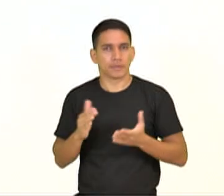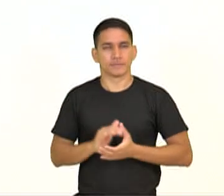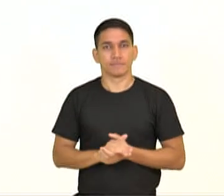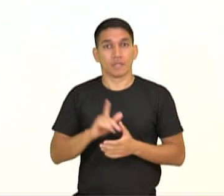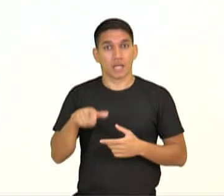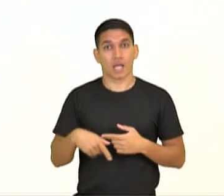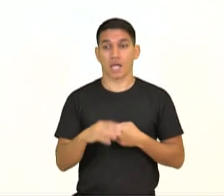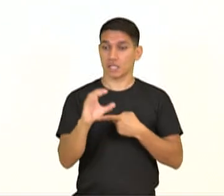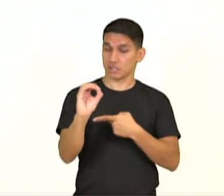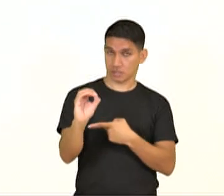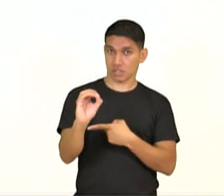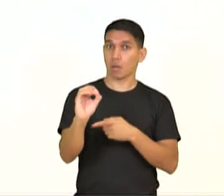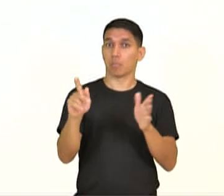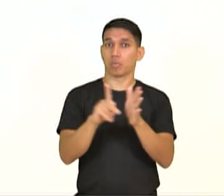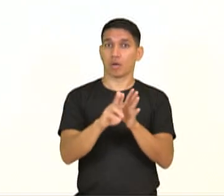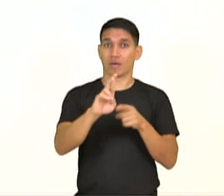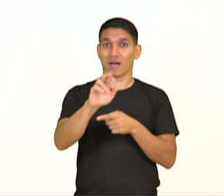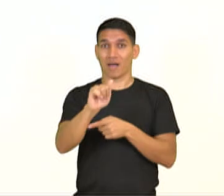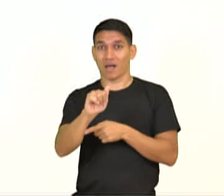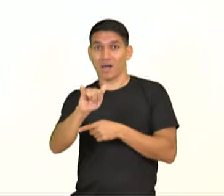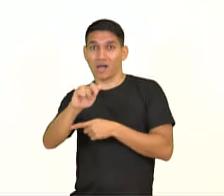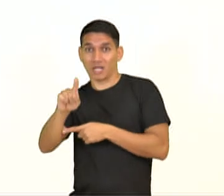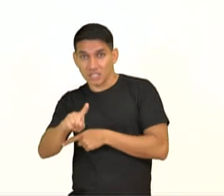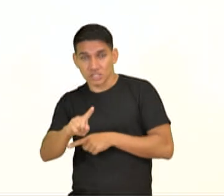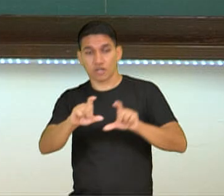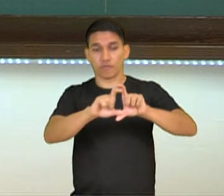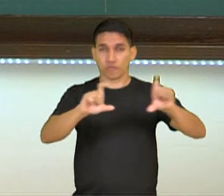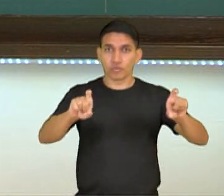da função, e também determinamos os zeros